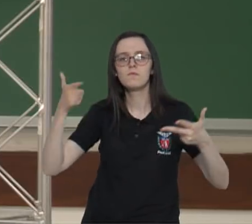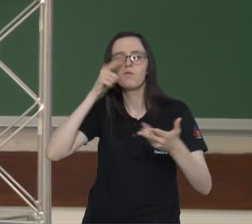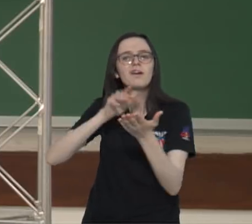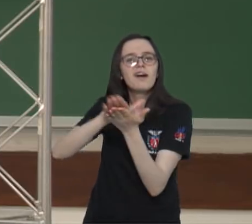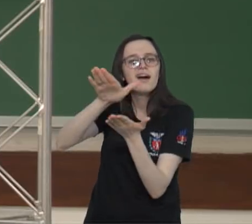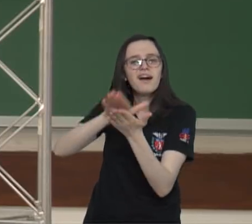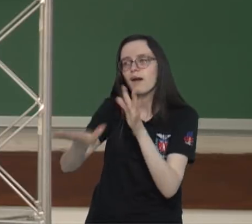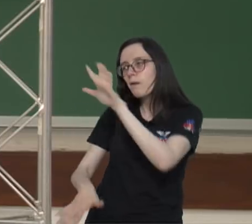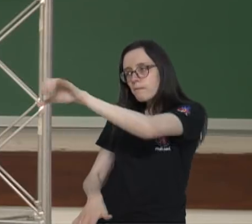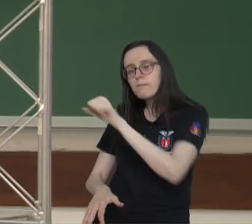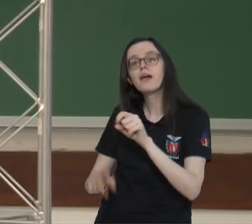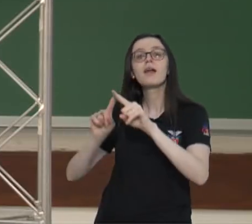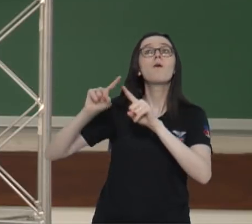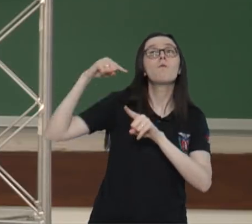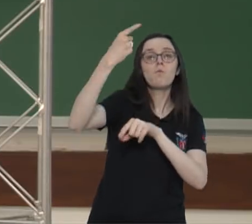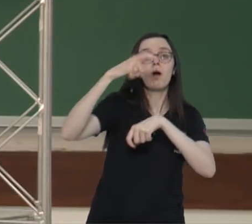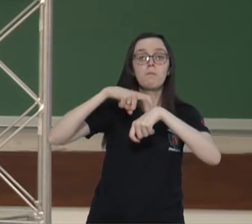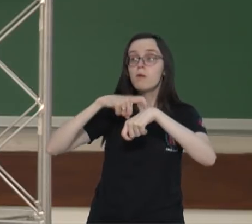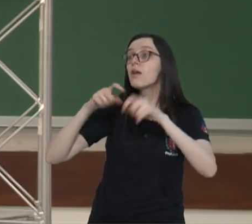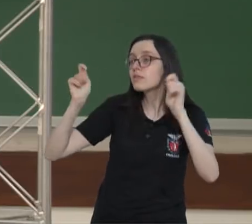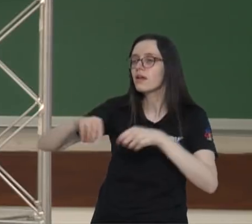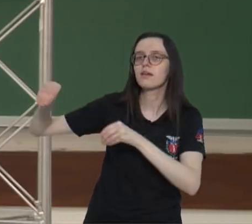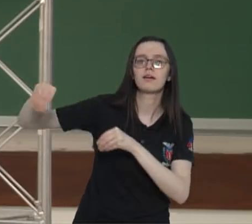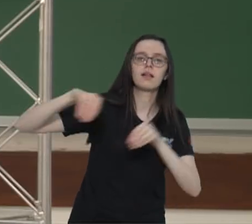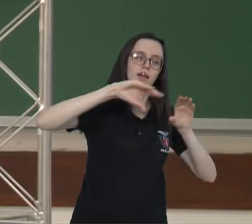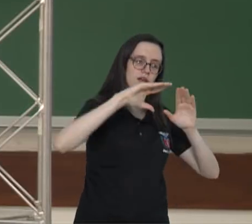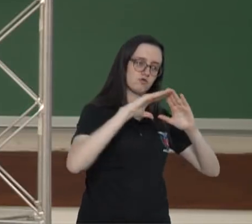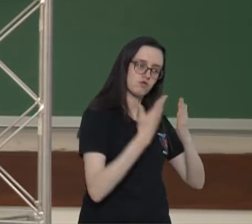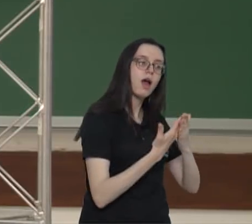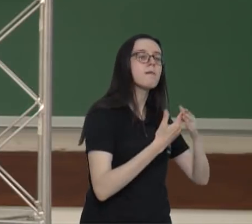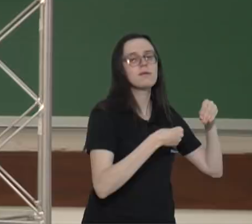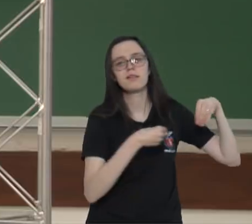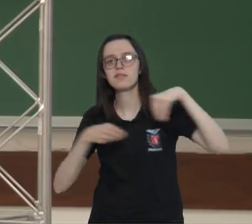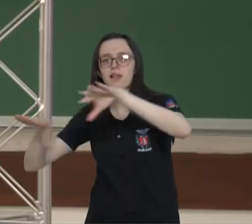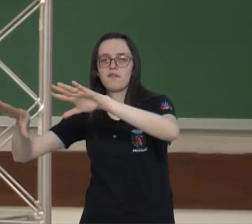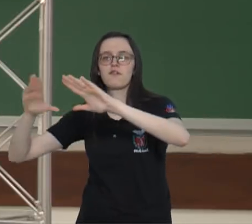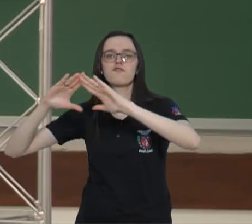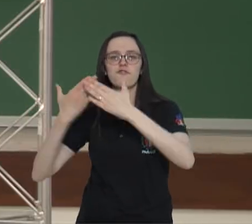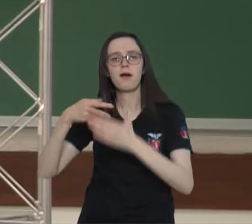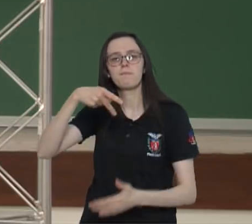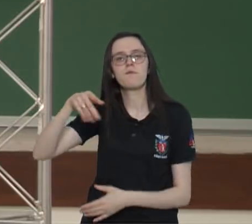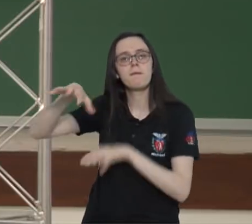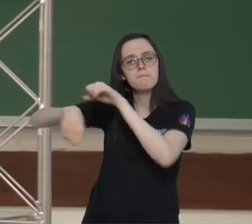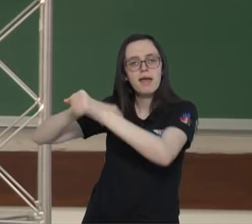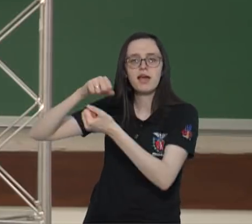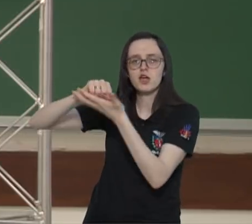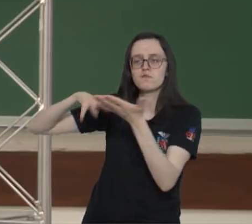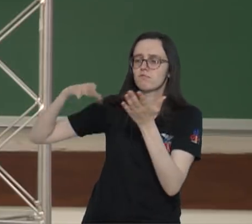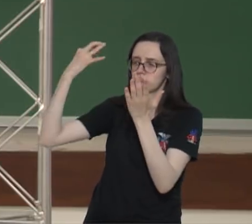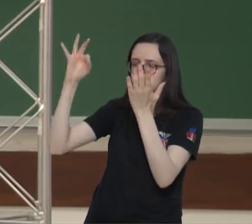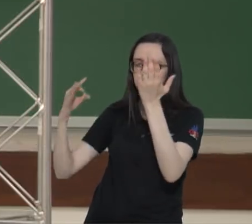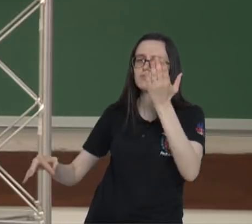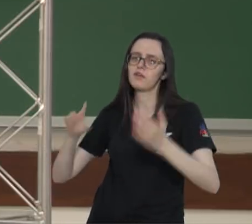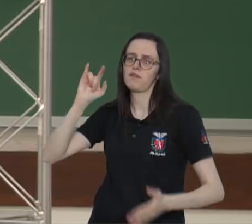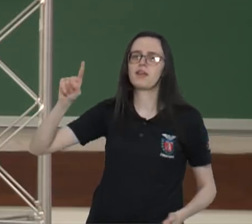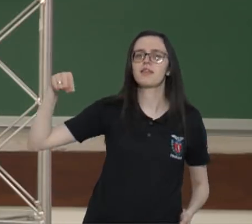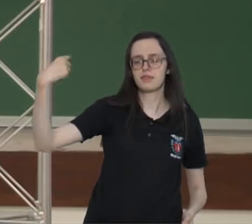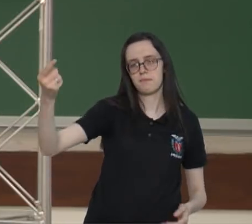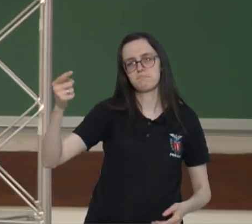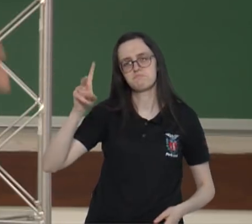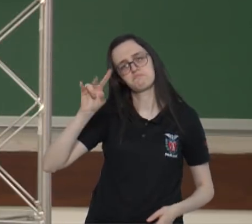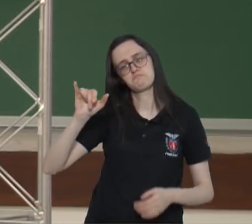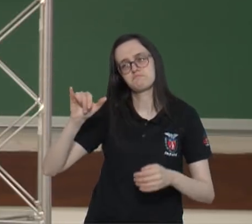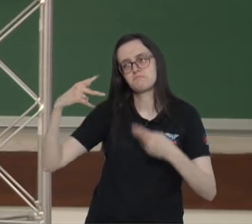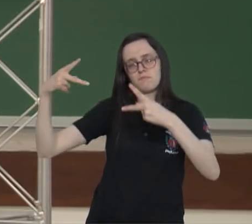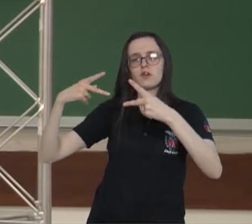impressas, né? E depois, em outro momento, leve as atividades lá, que daí o seu professor vai pegar essas atividades físicas, né? Escritas mesmo, e corrigir